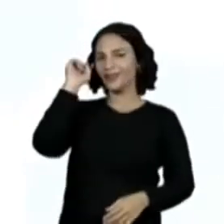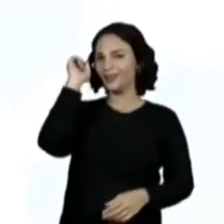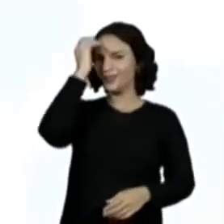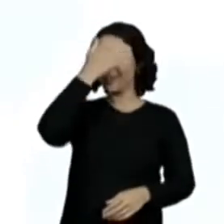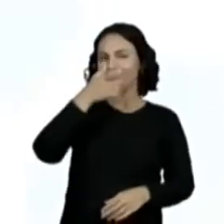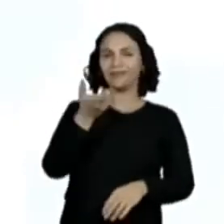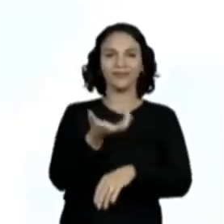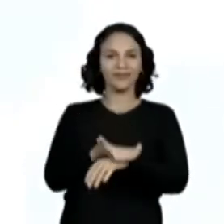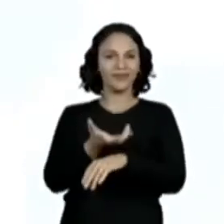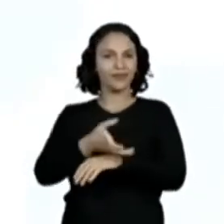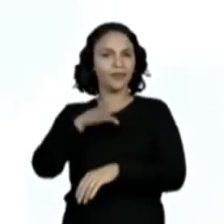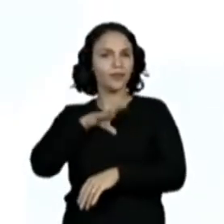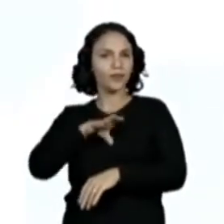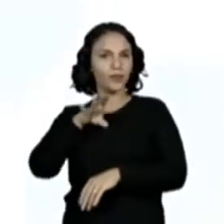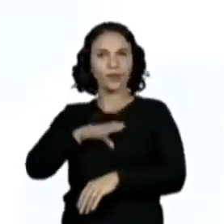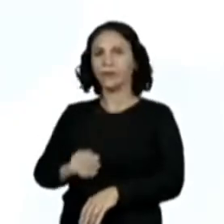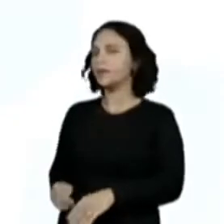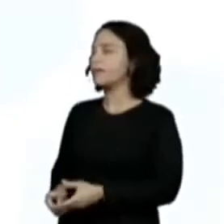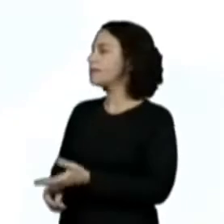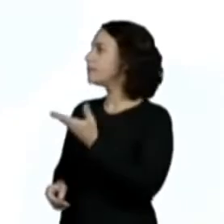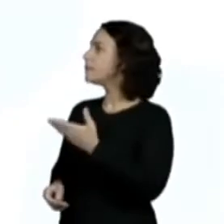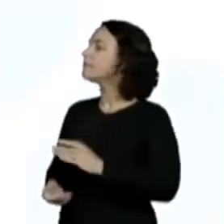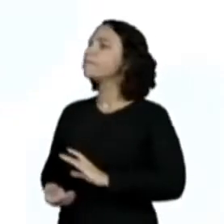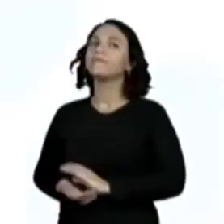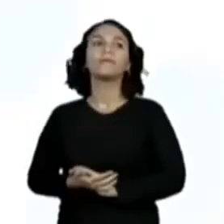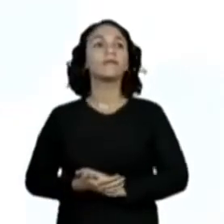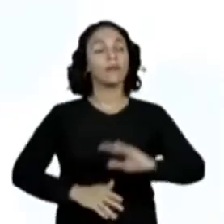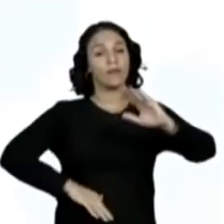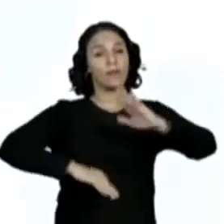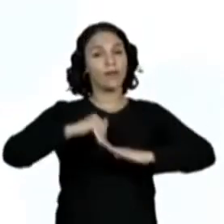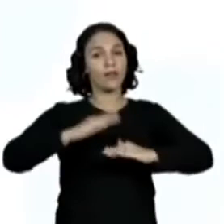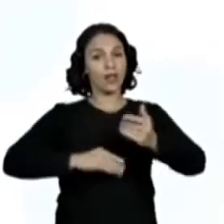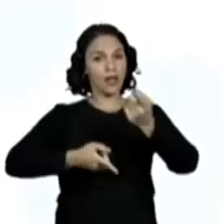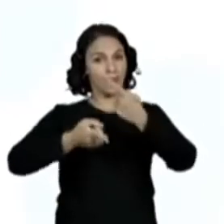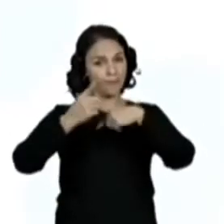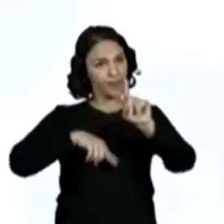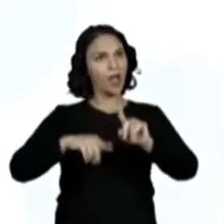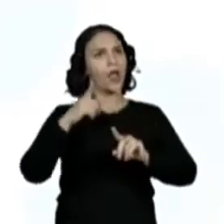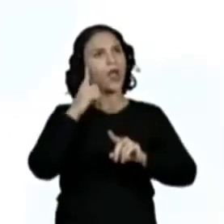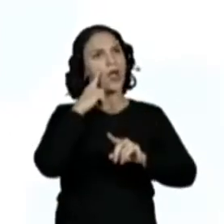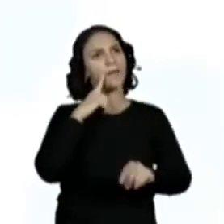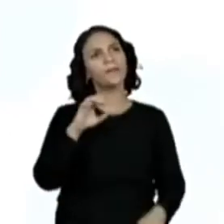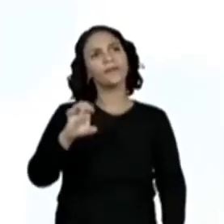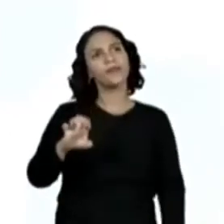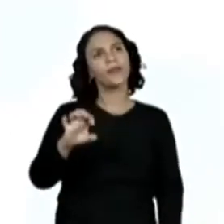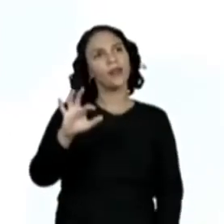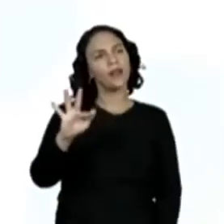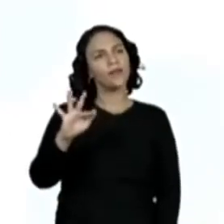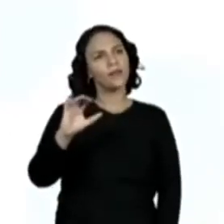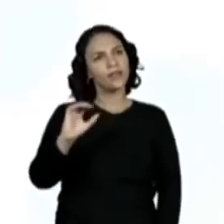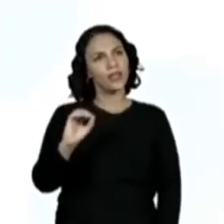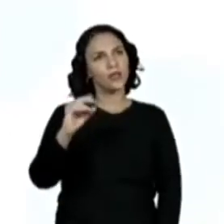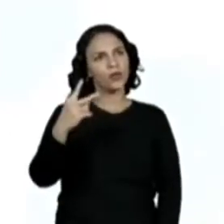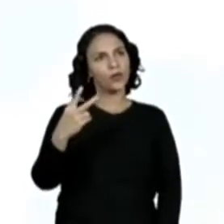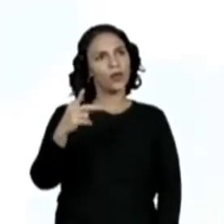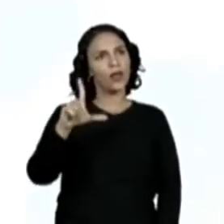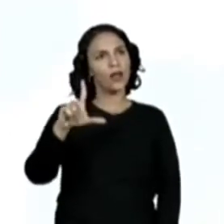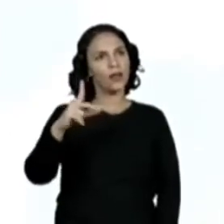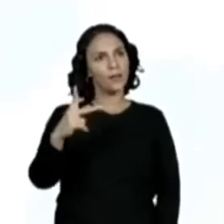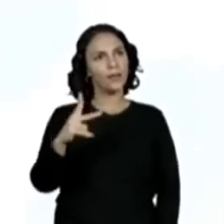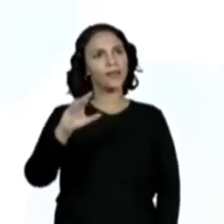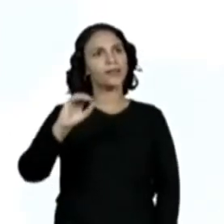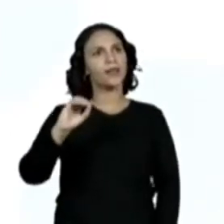vocês conseguem ler na tela. As habilidades são as seguintes: EF02,